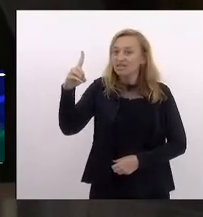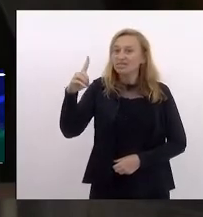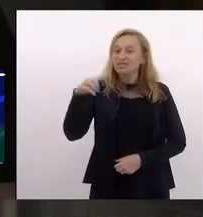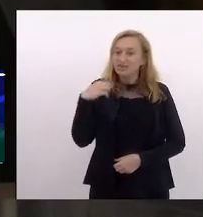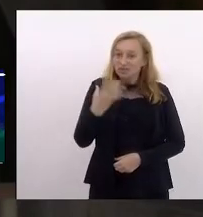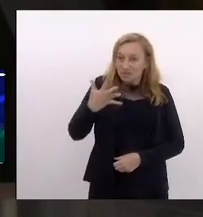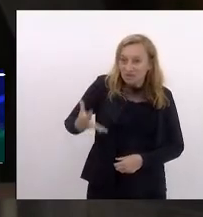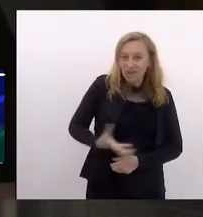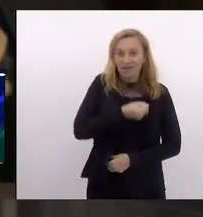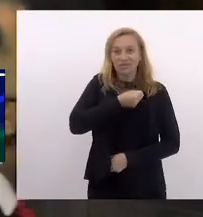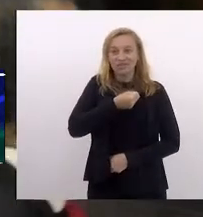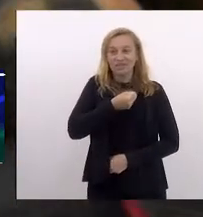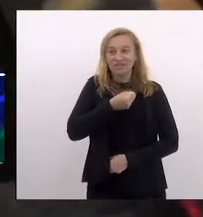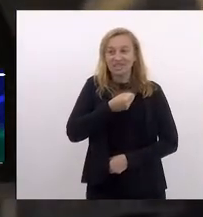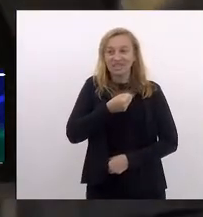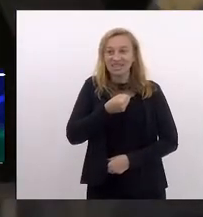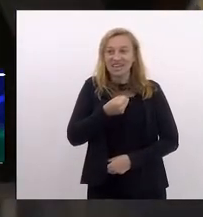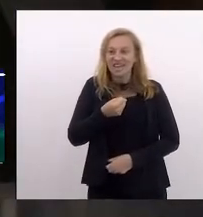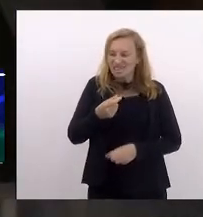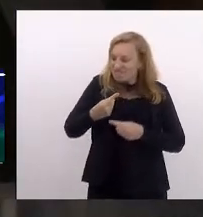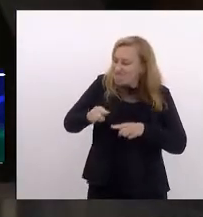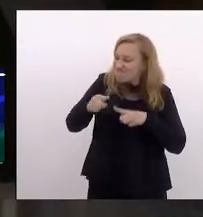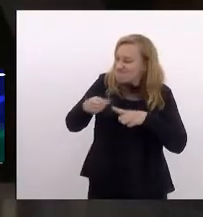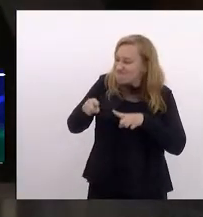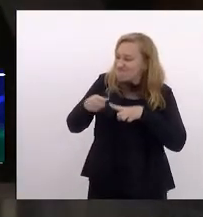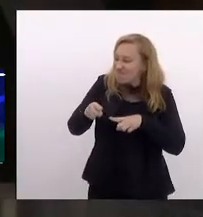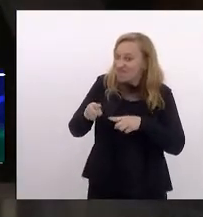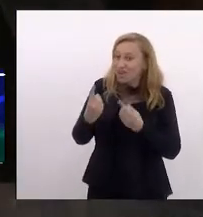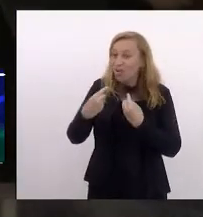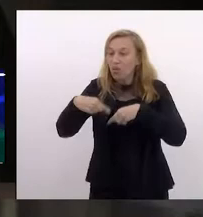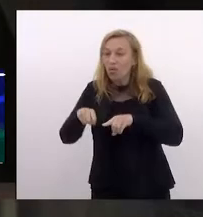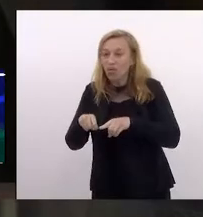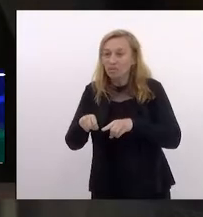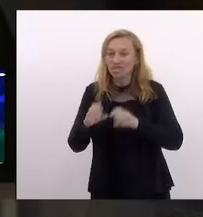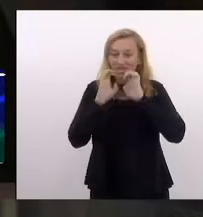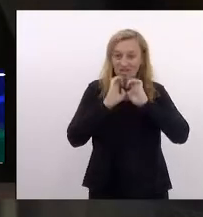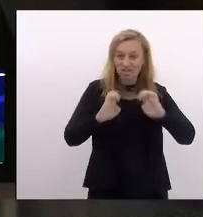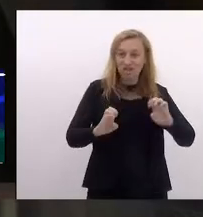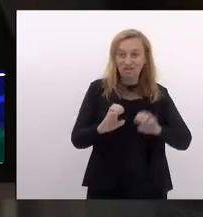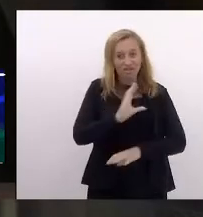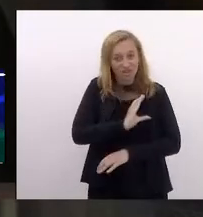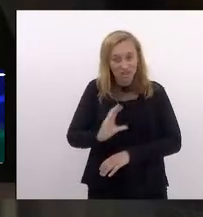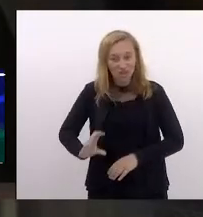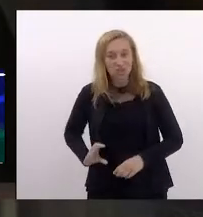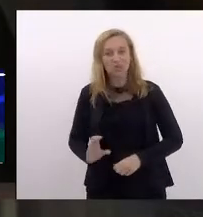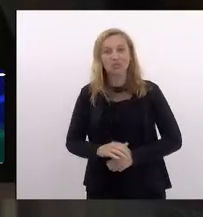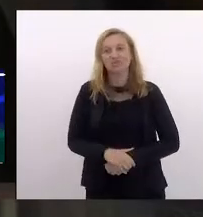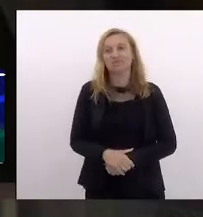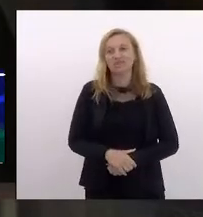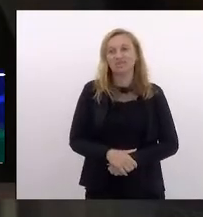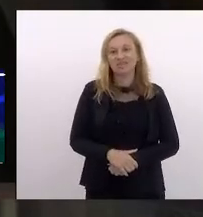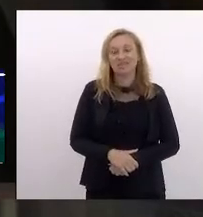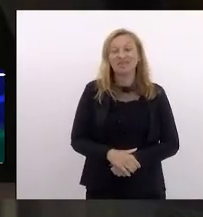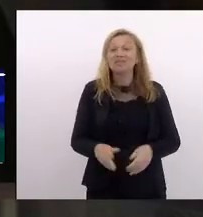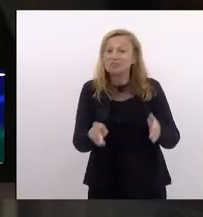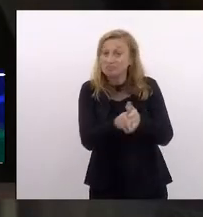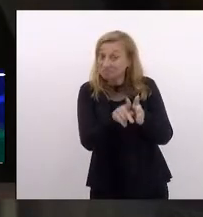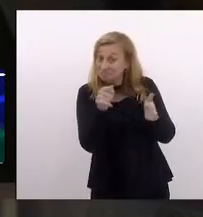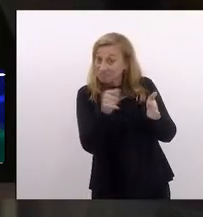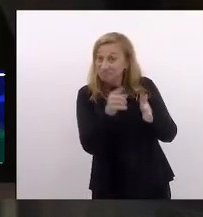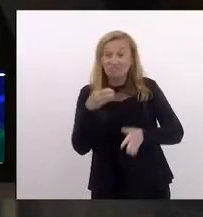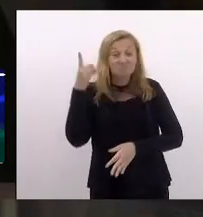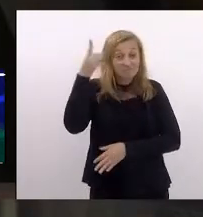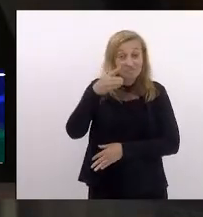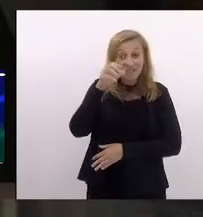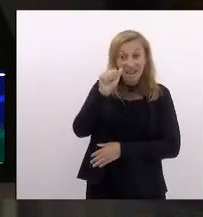tornamos salvos e essa perseguição que faz enquanto o evangelho de Cristo É nesse projeto do